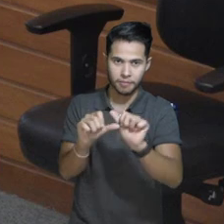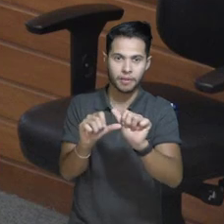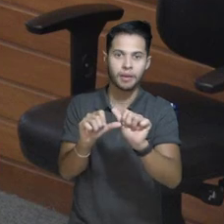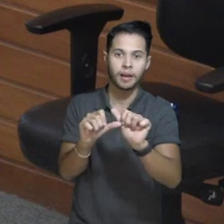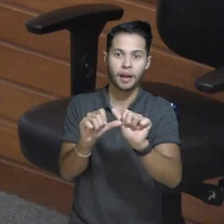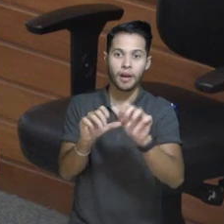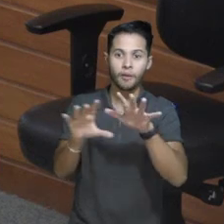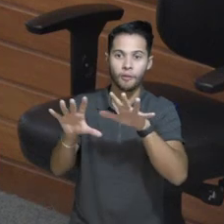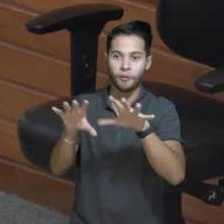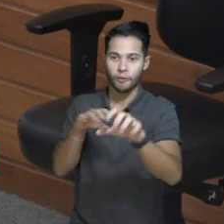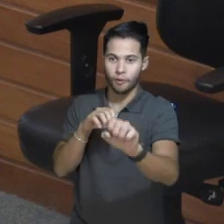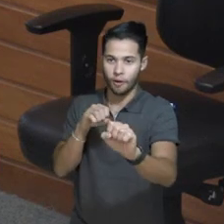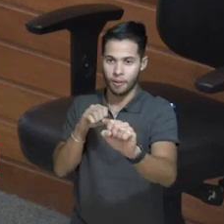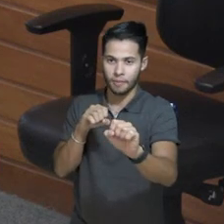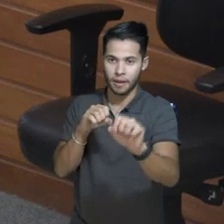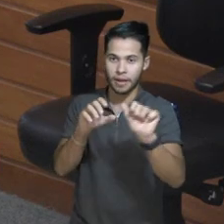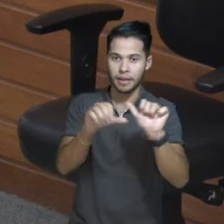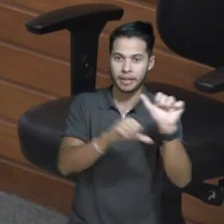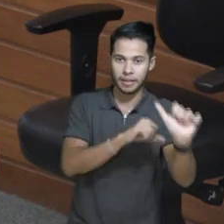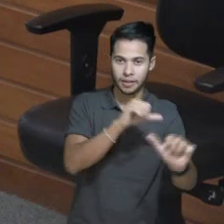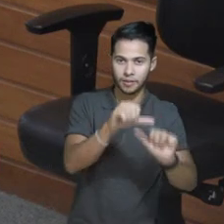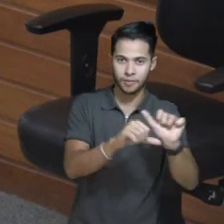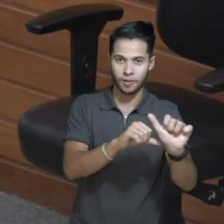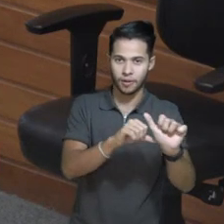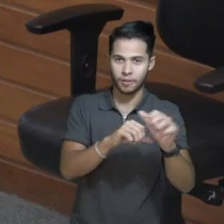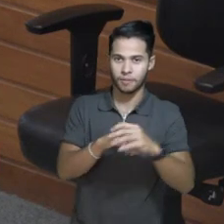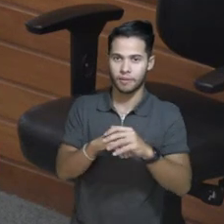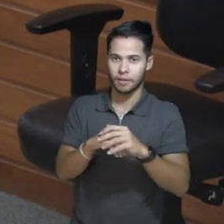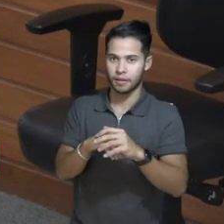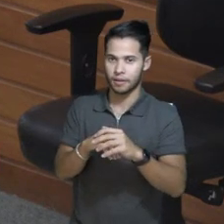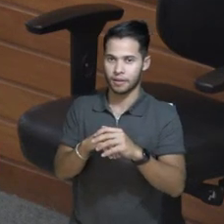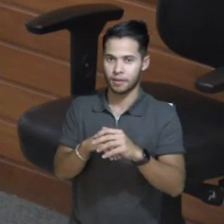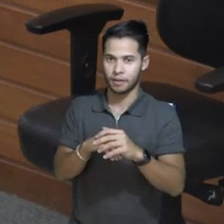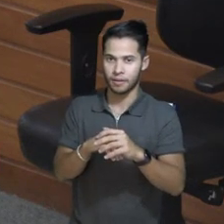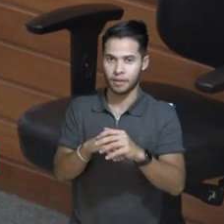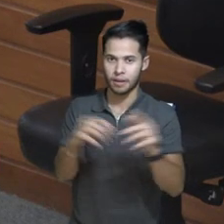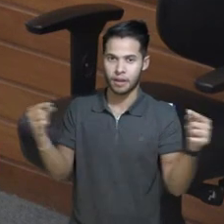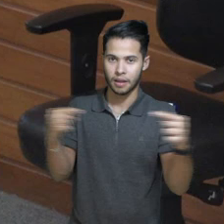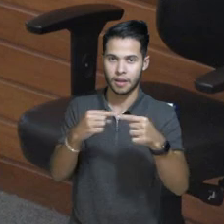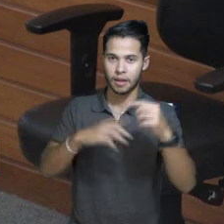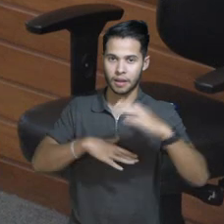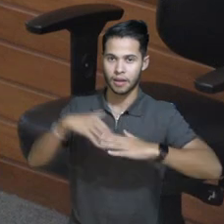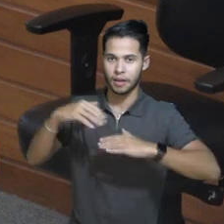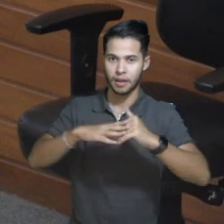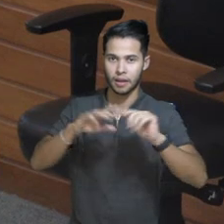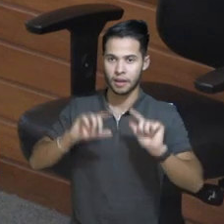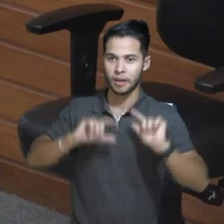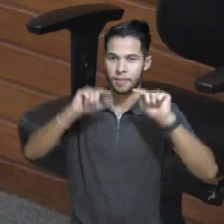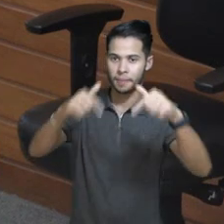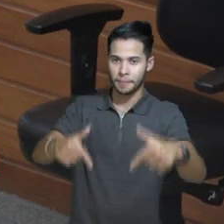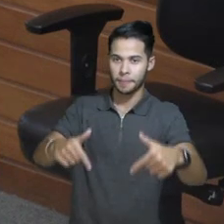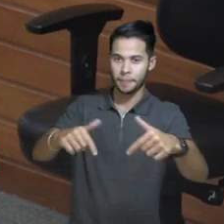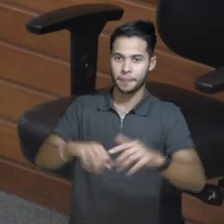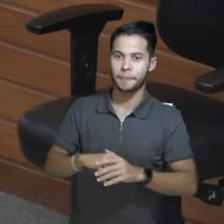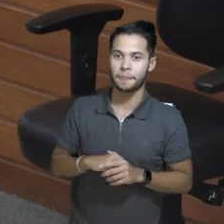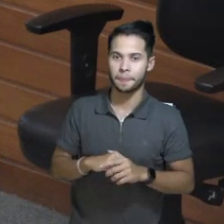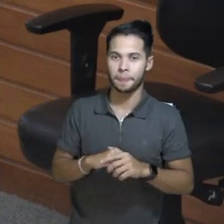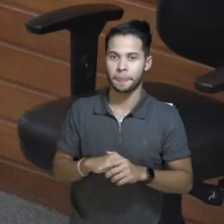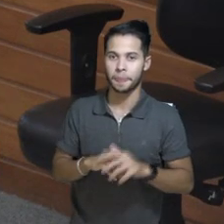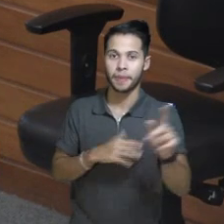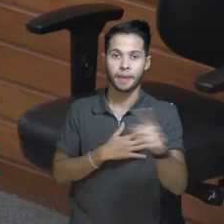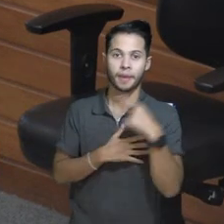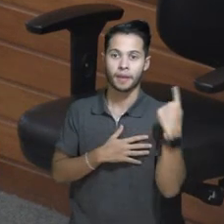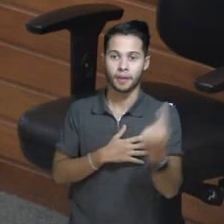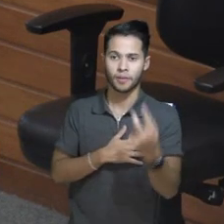transforma transforma aquilo que foi formado e aplico em Ação então a gente vê